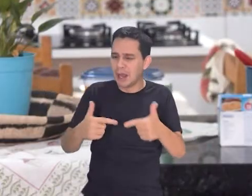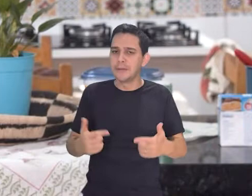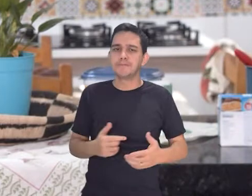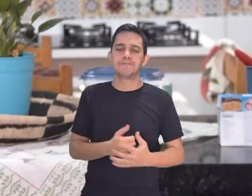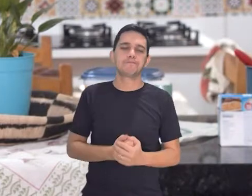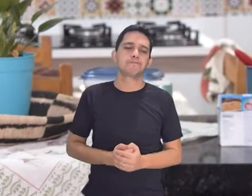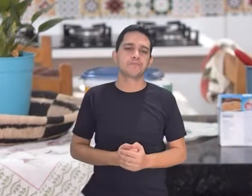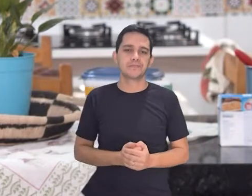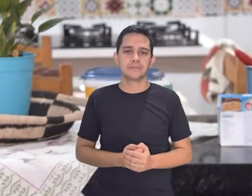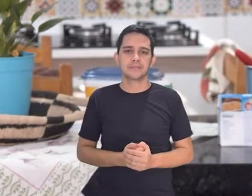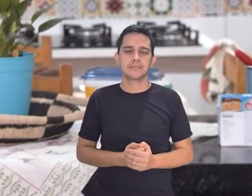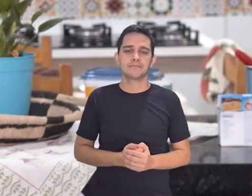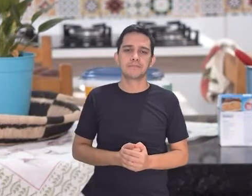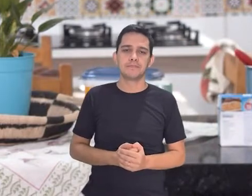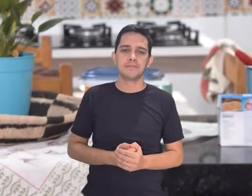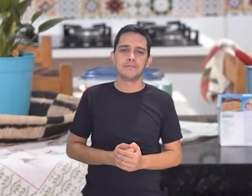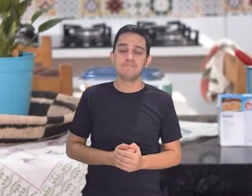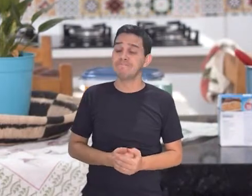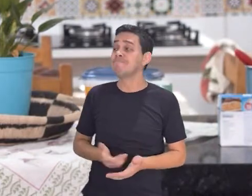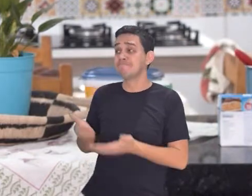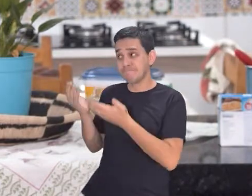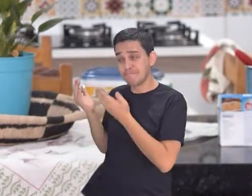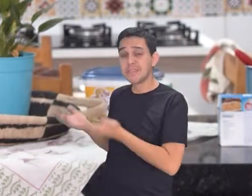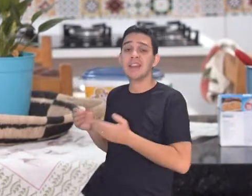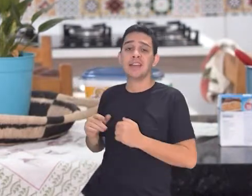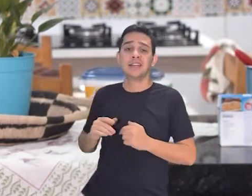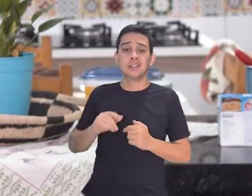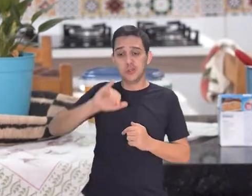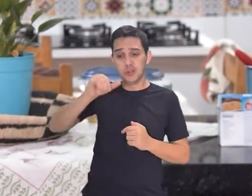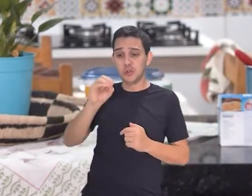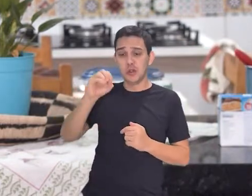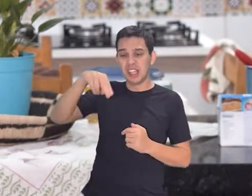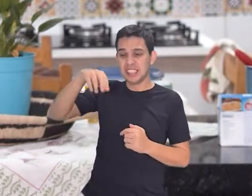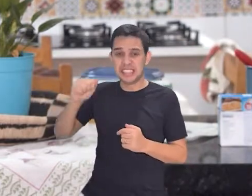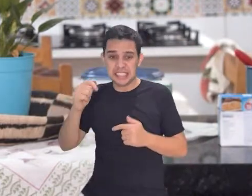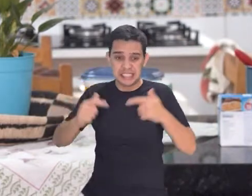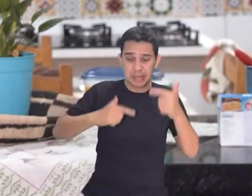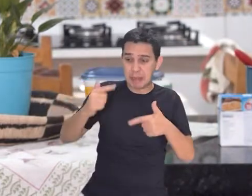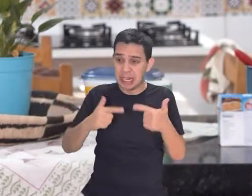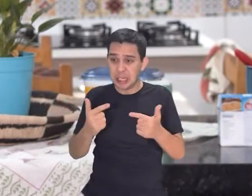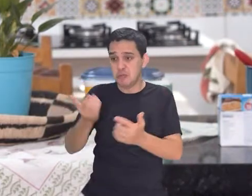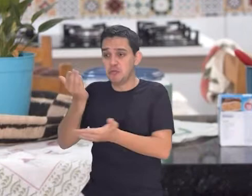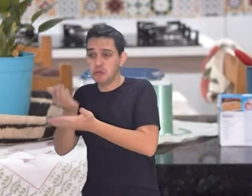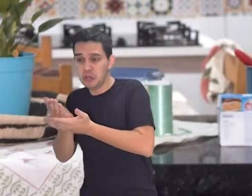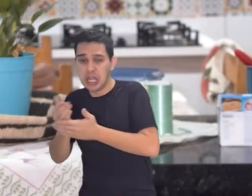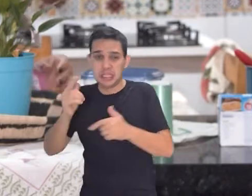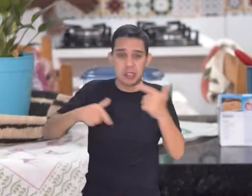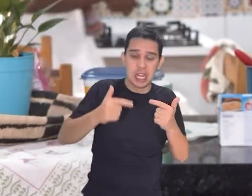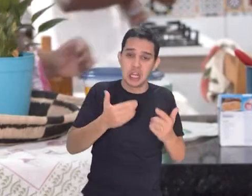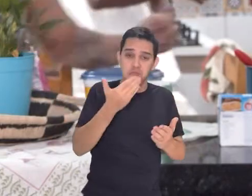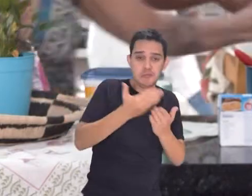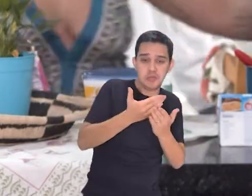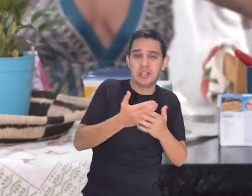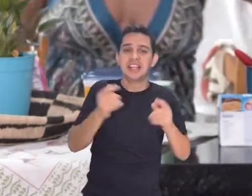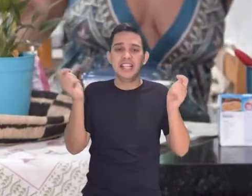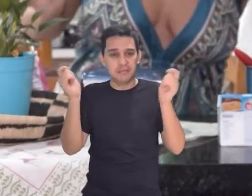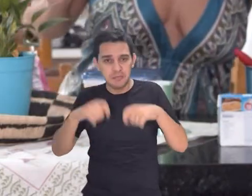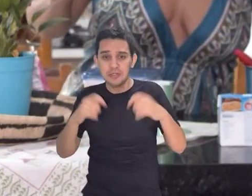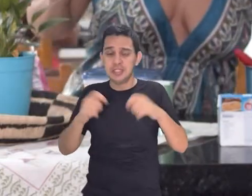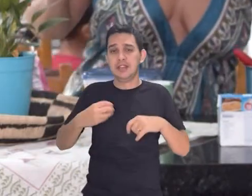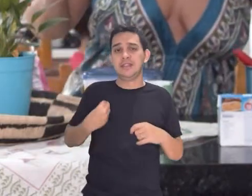entre tantas tarefas que Joana tem superado esse período difícil. E falando em divisão, algo que tem